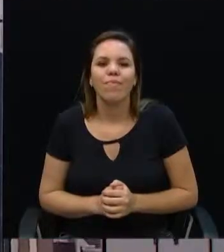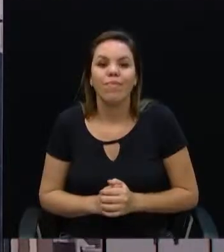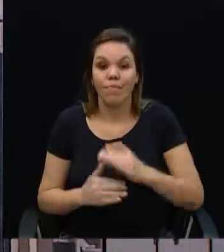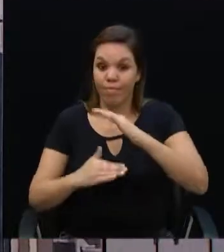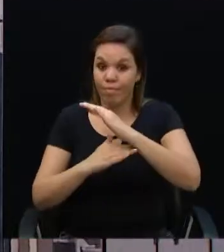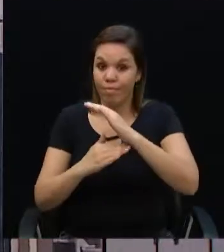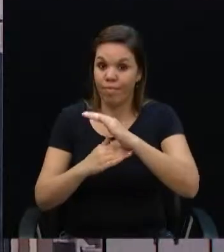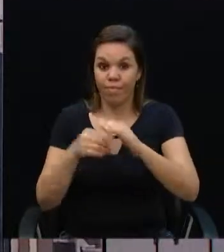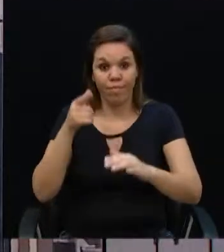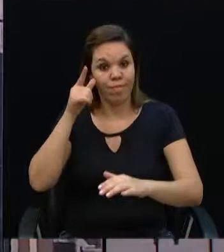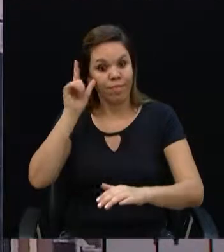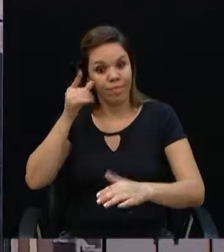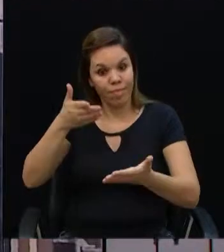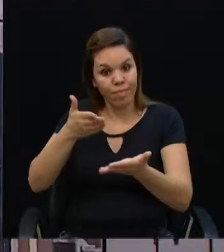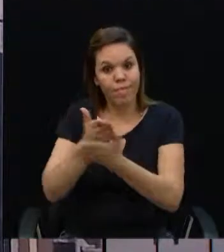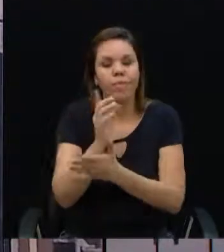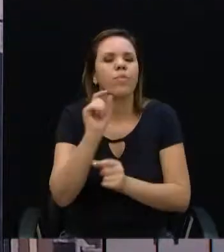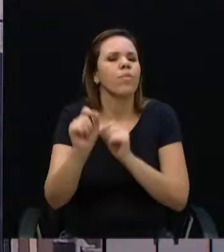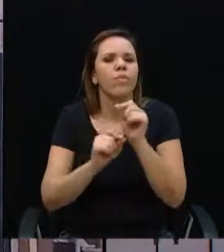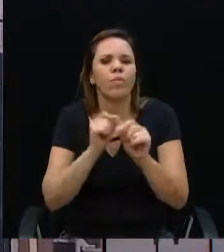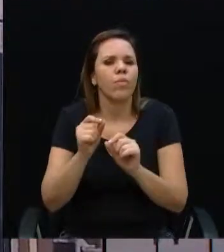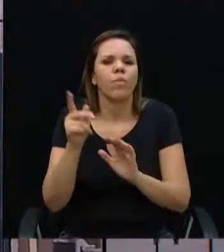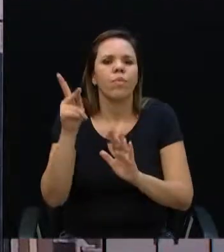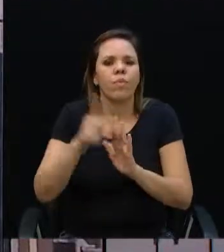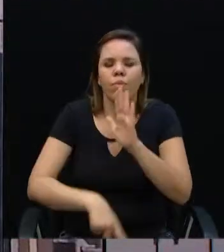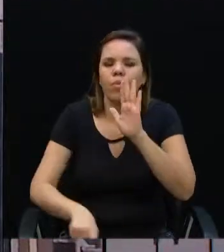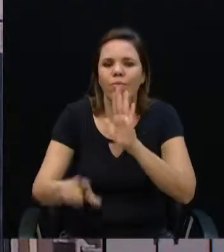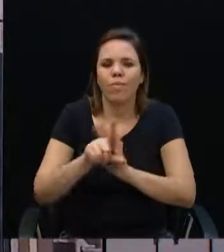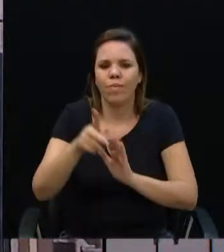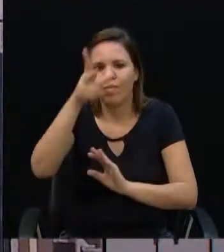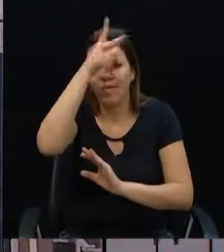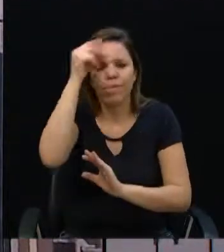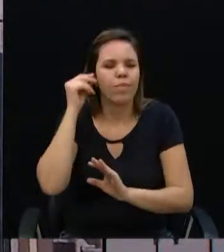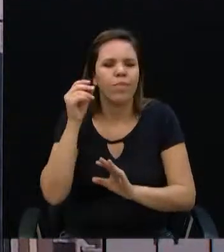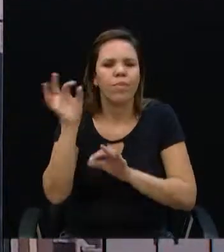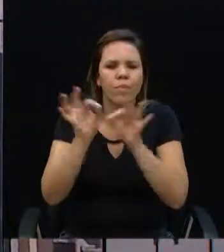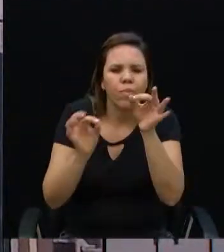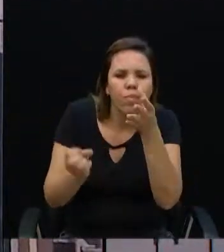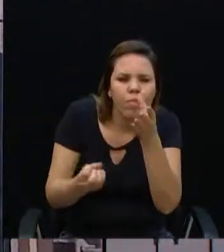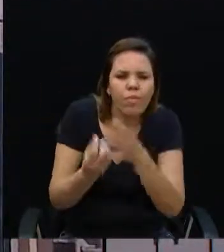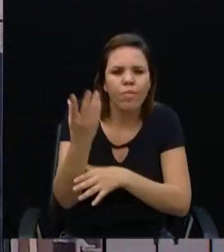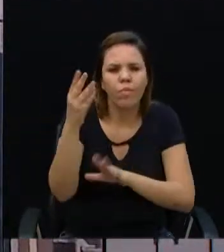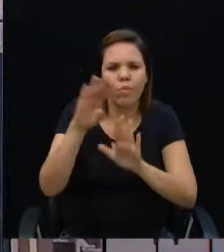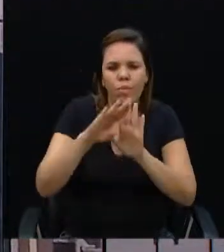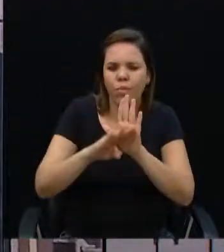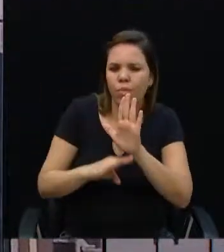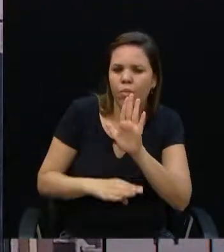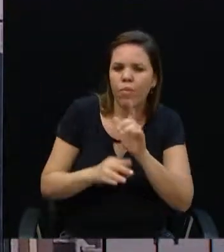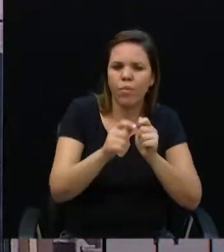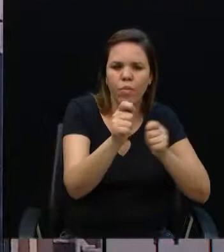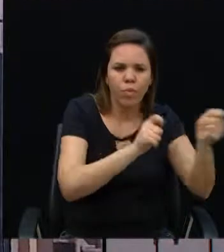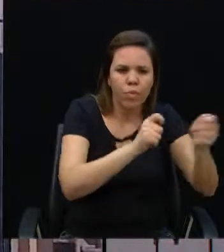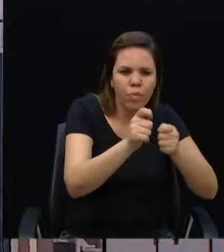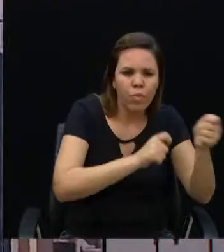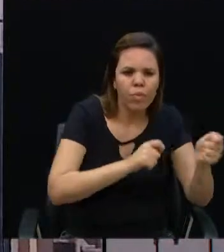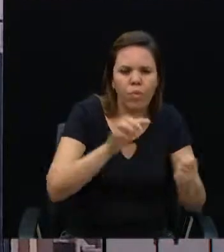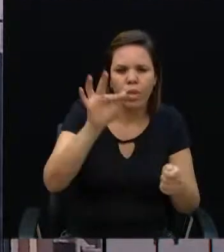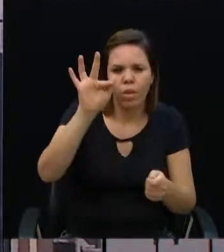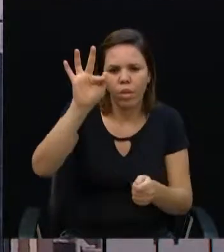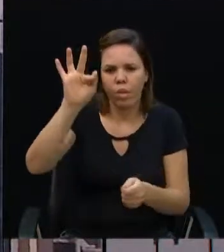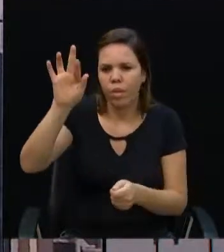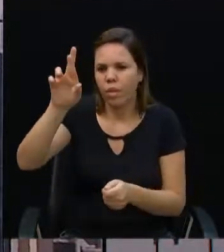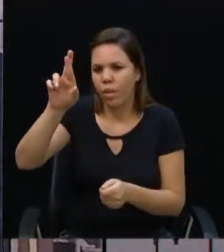Câmara aprovou ontem na sessão o projeto de lei da Prefeitura que cria o Programa de Regularização Fiscal, o